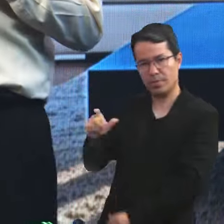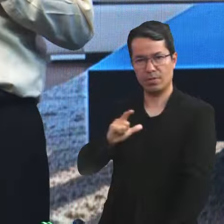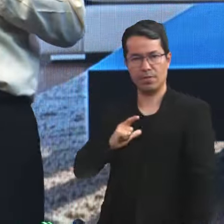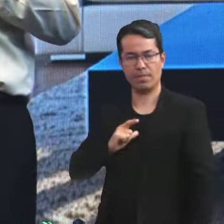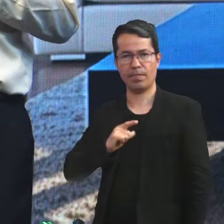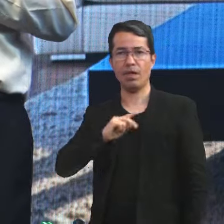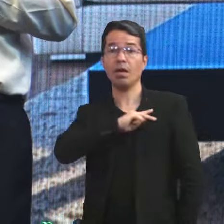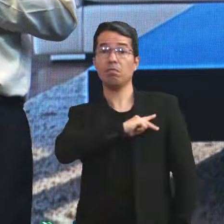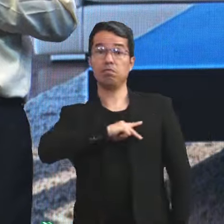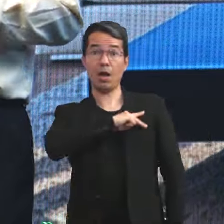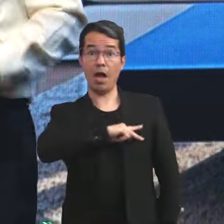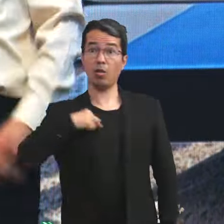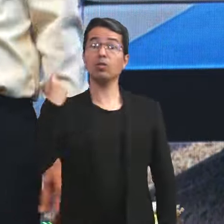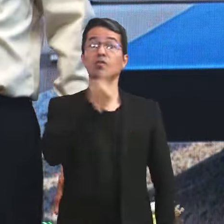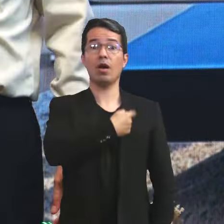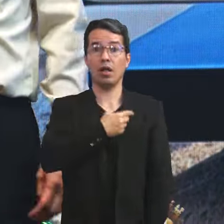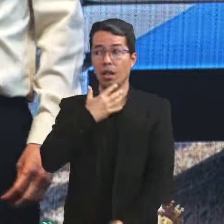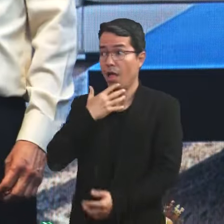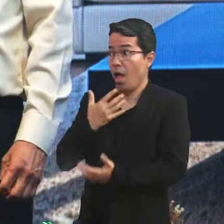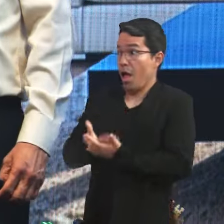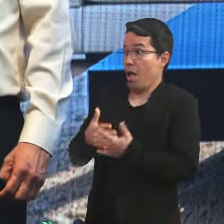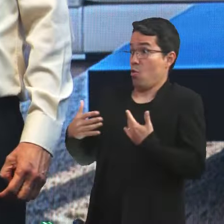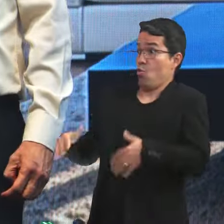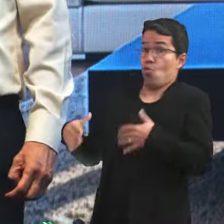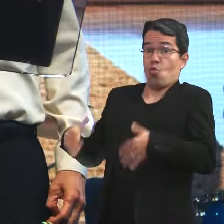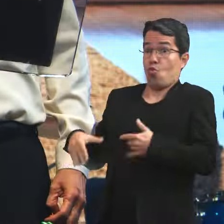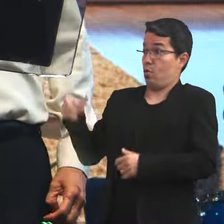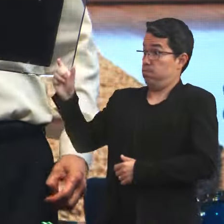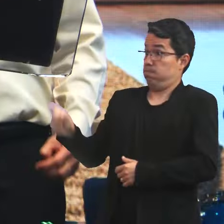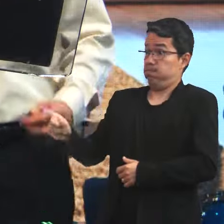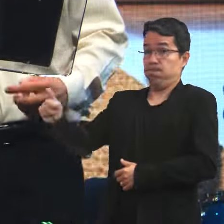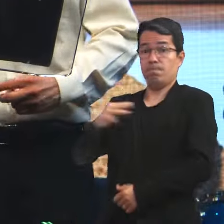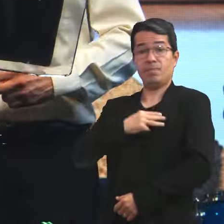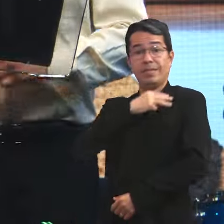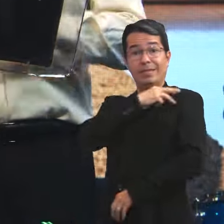pa Paulo é uma das figuras mais admiras do